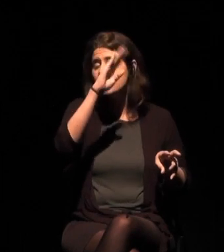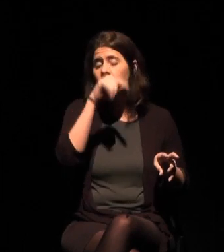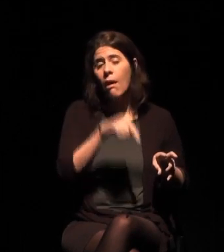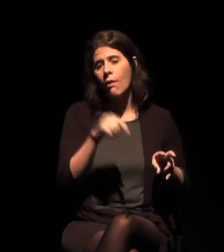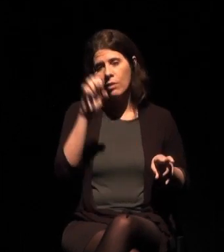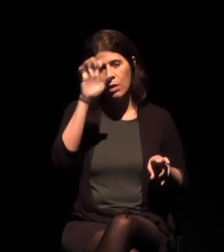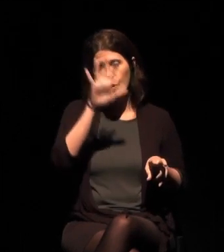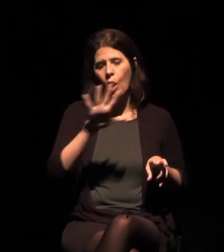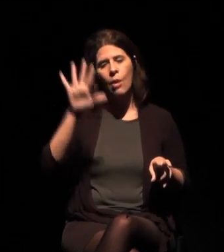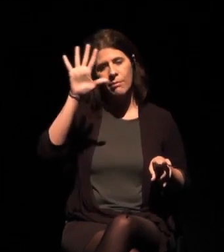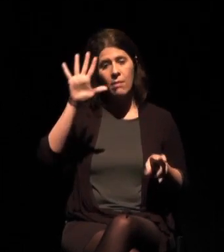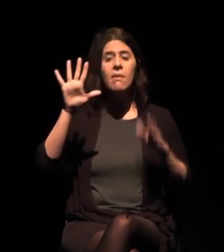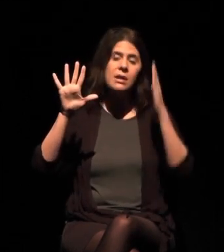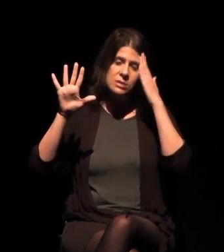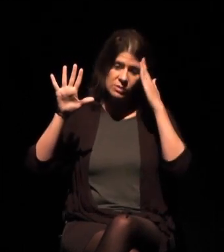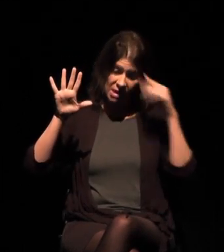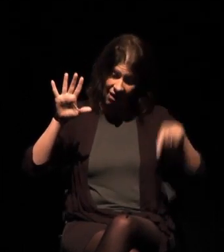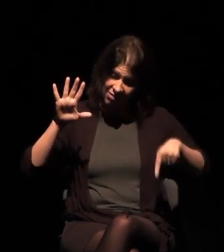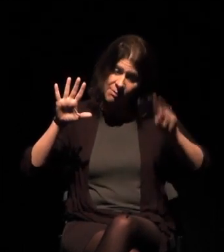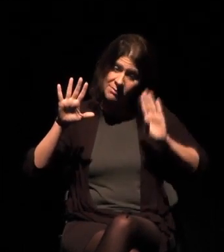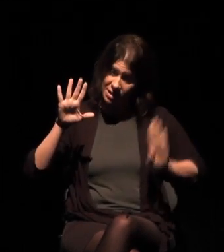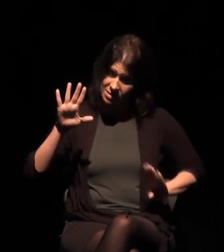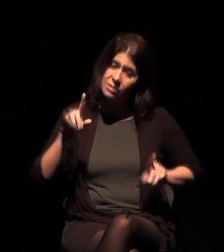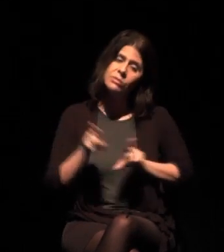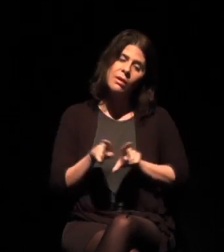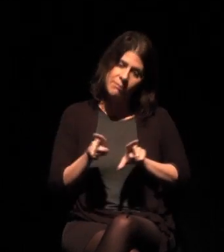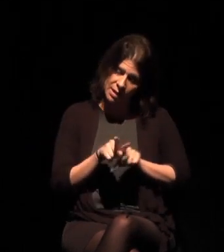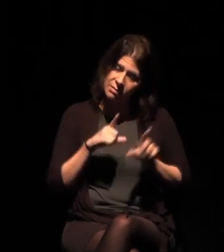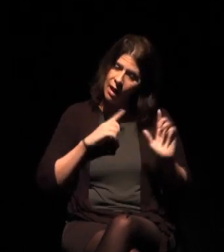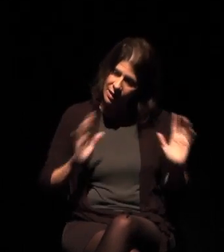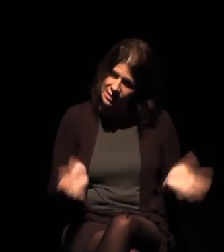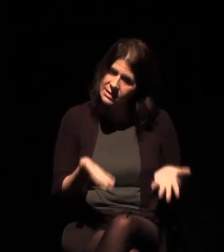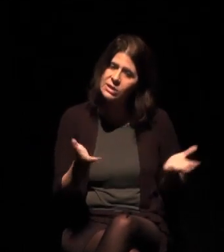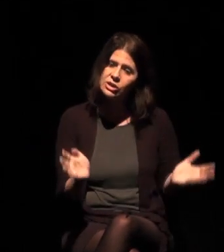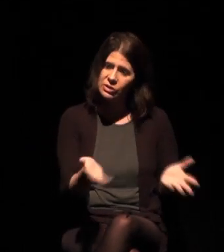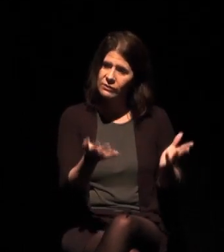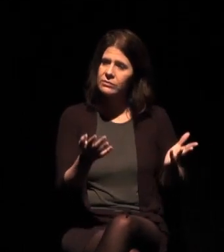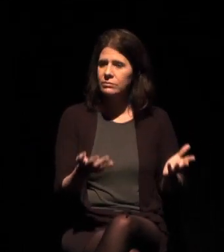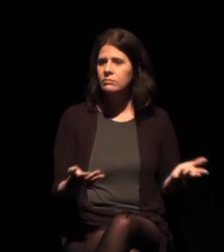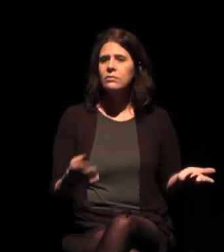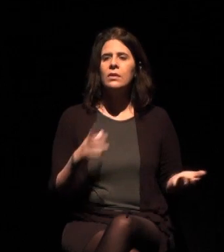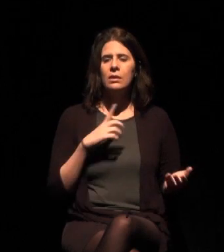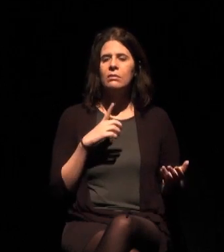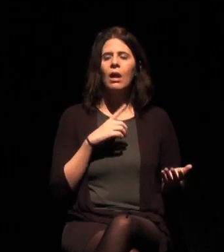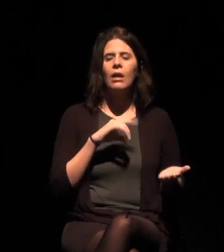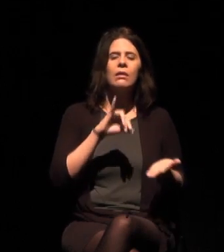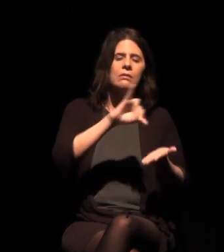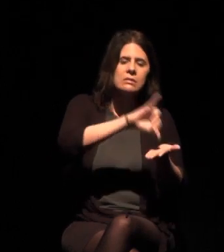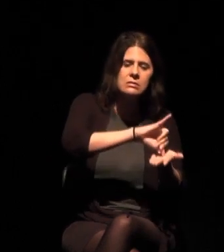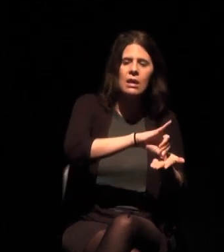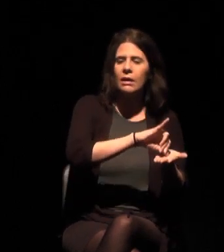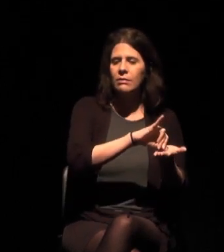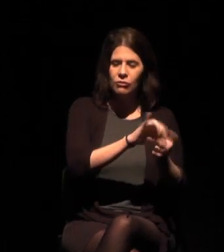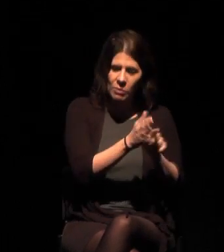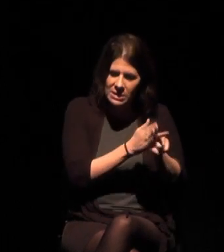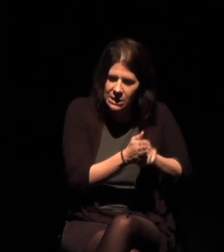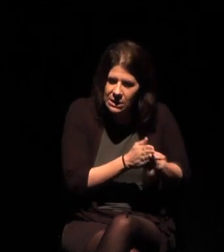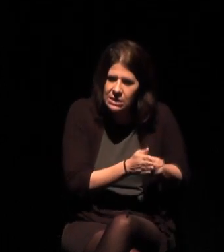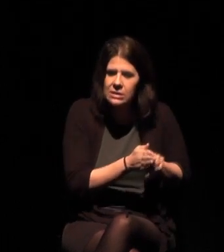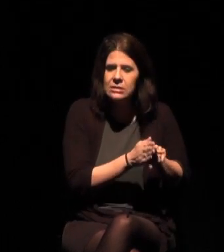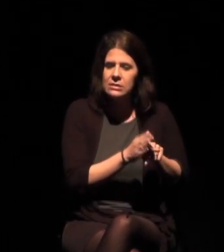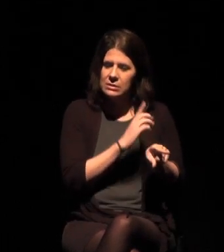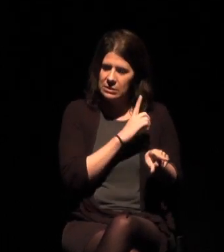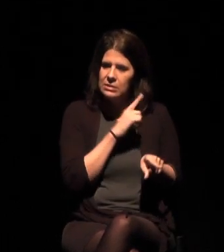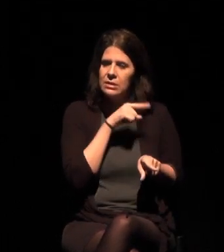tenha havido imensos investimentos também nisto a própria questão destes novos novos centros de investigação a questão